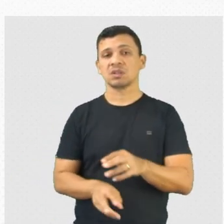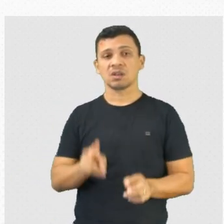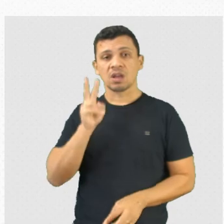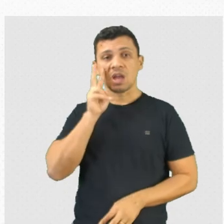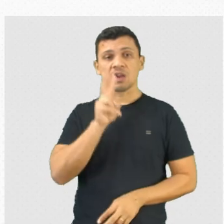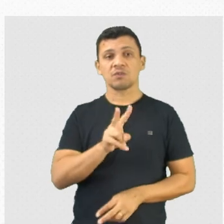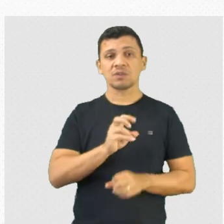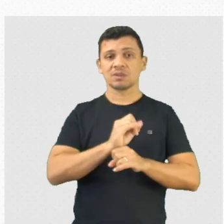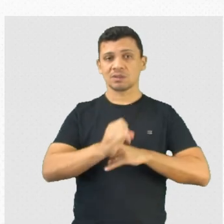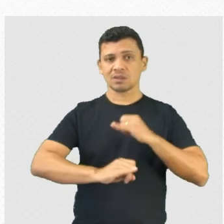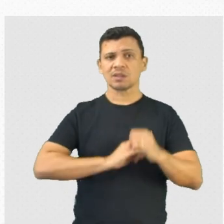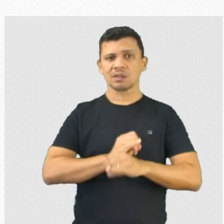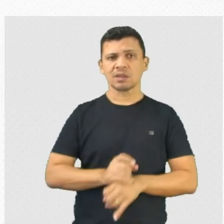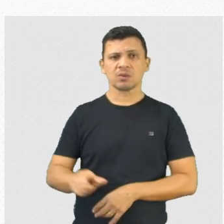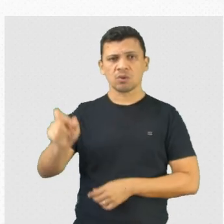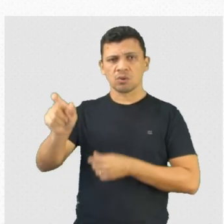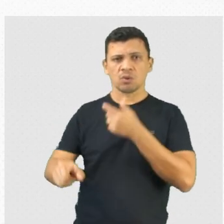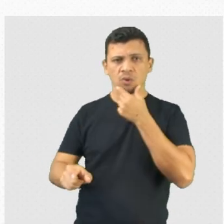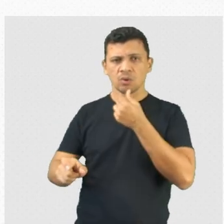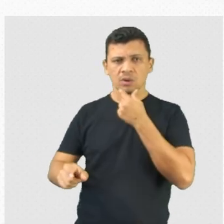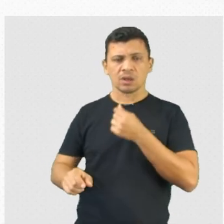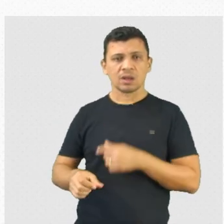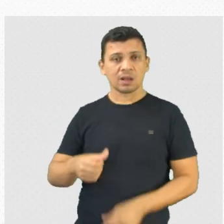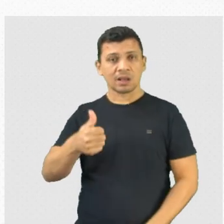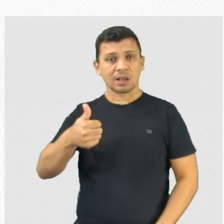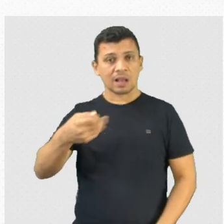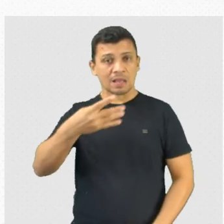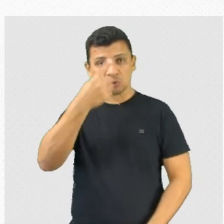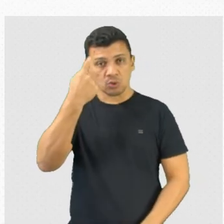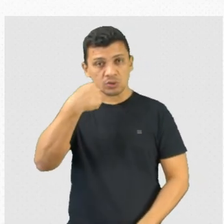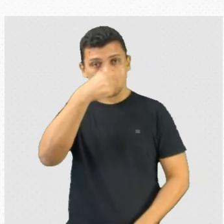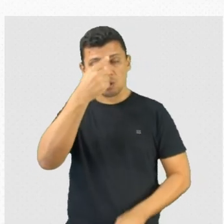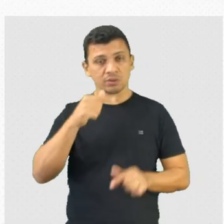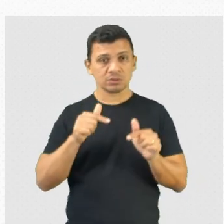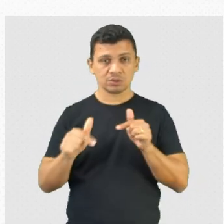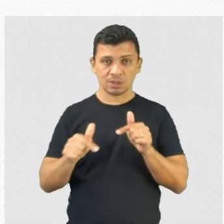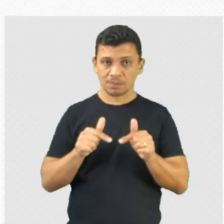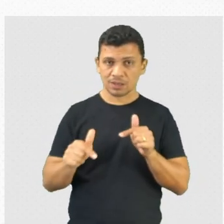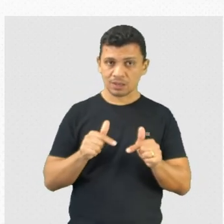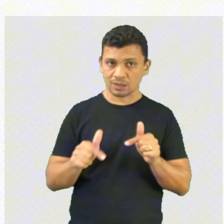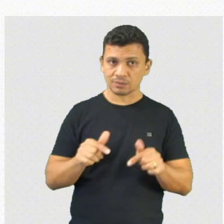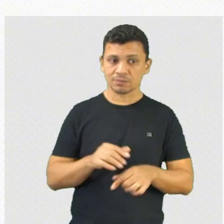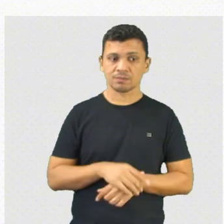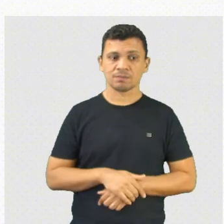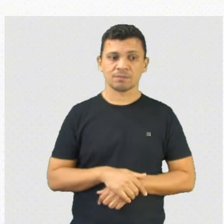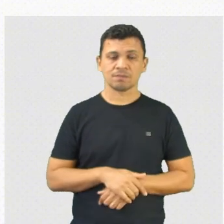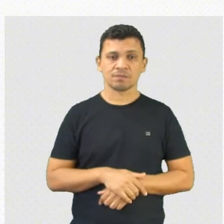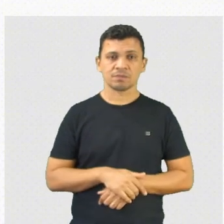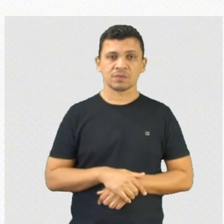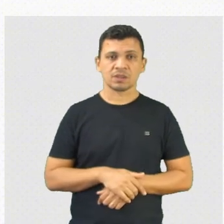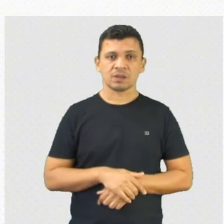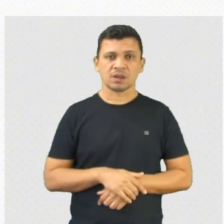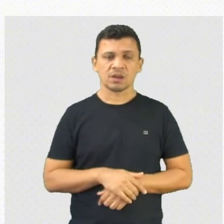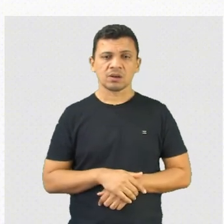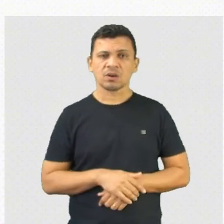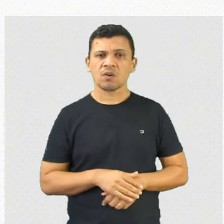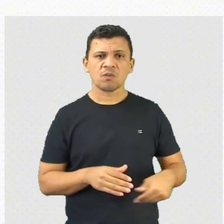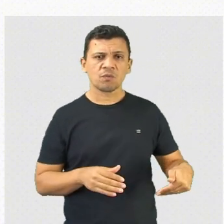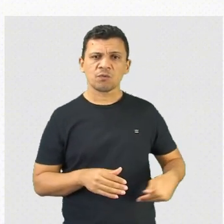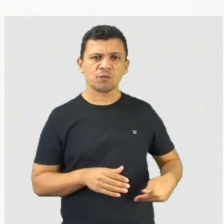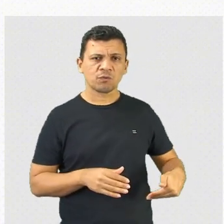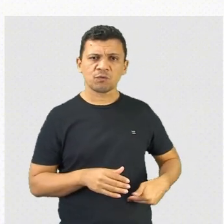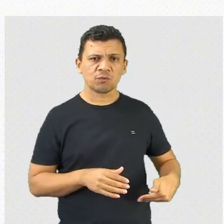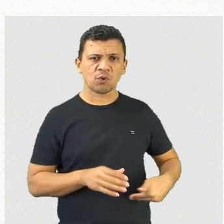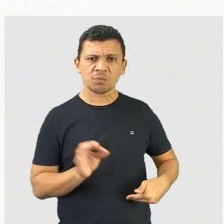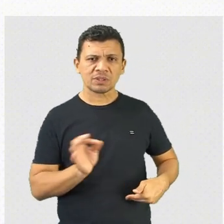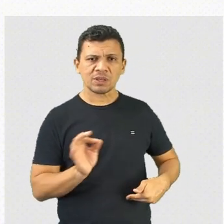camarada falando que 14 horas de trabalho, né? Ou, na verdade, que fome nenhuma aguenta 14